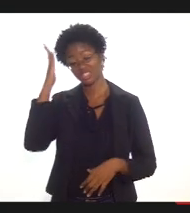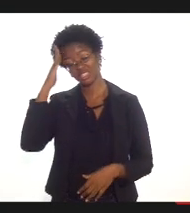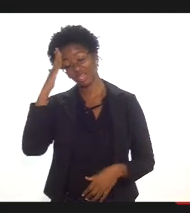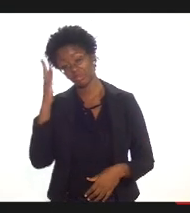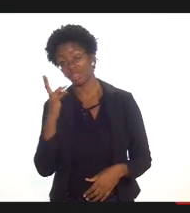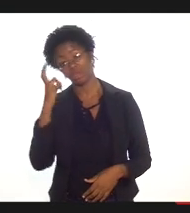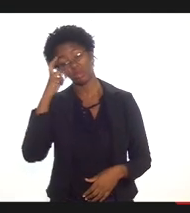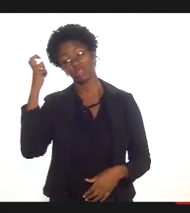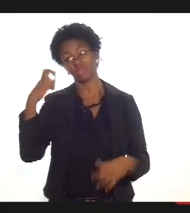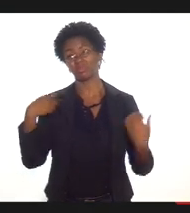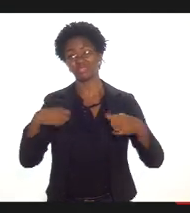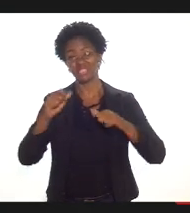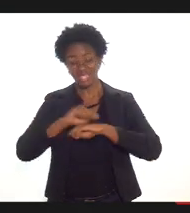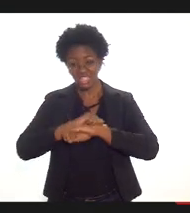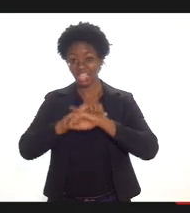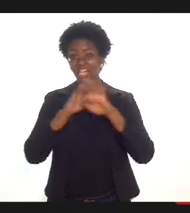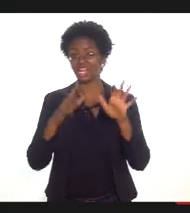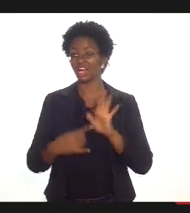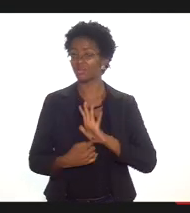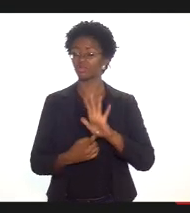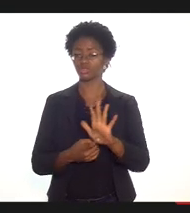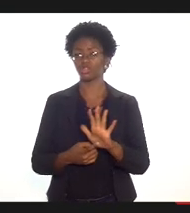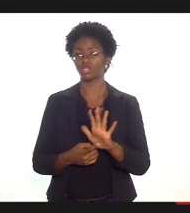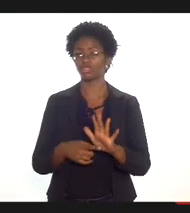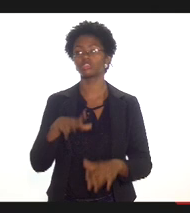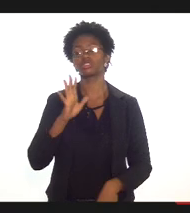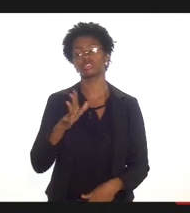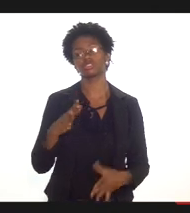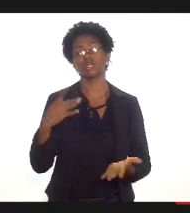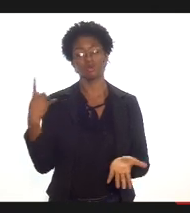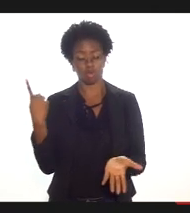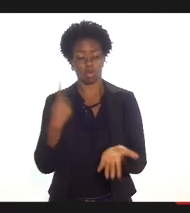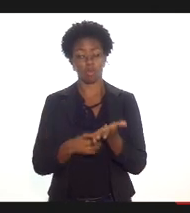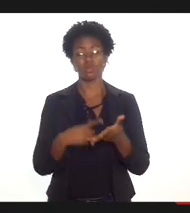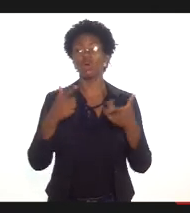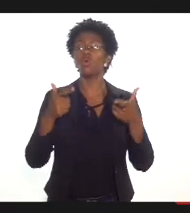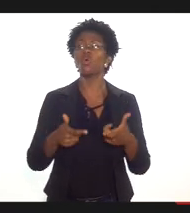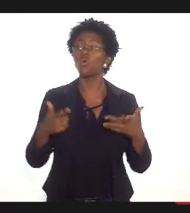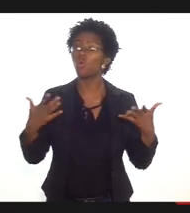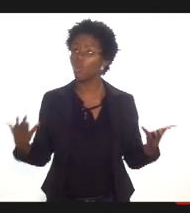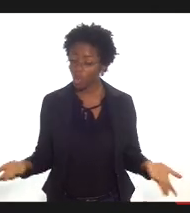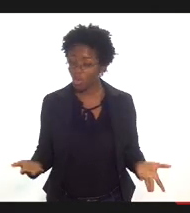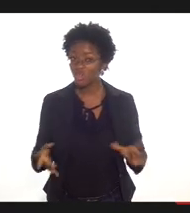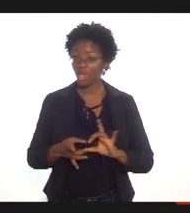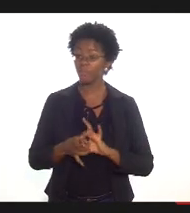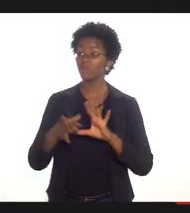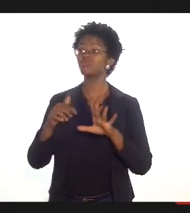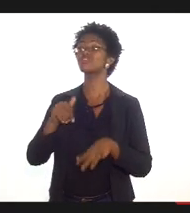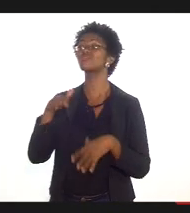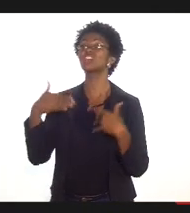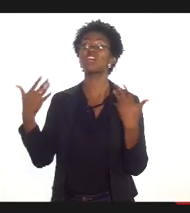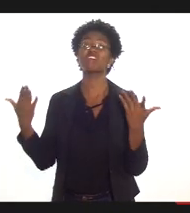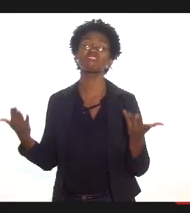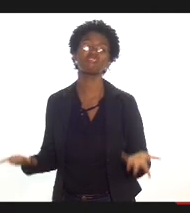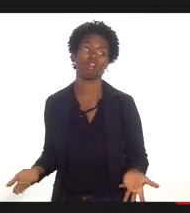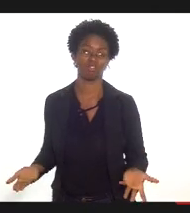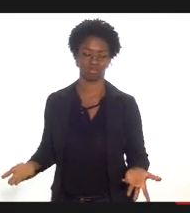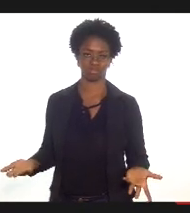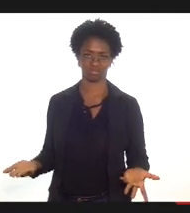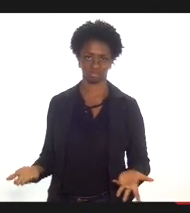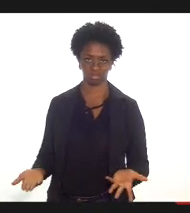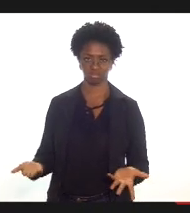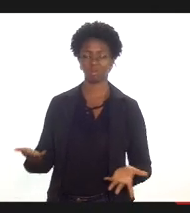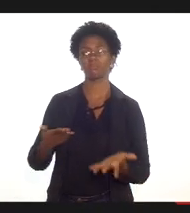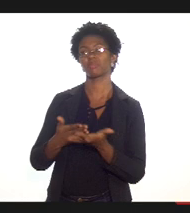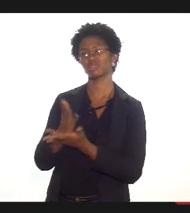ter transparência nisso. Foi acordado aonde? Foi feito com aval de quem? Né? Passou